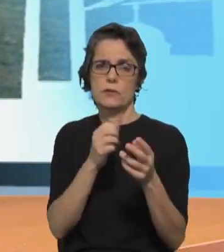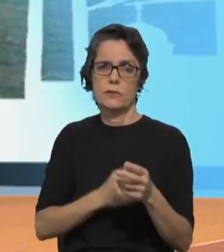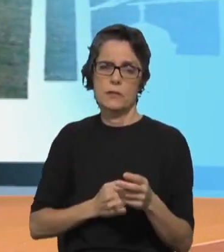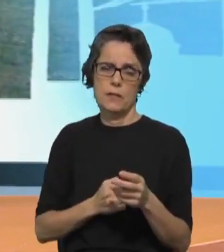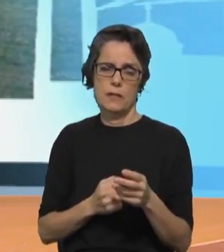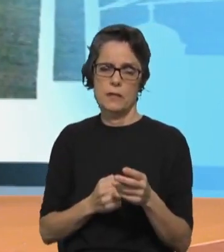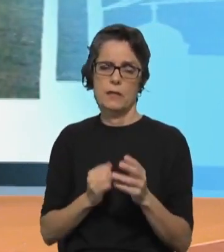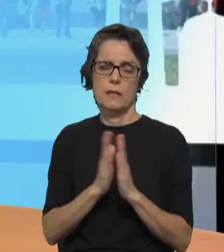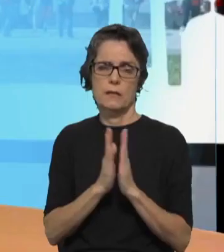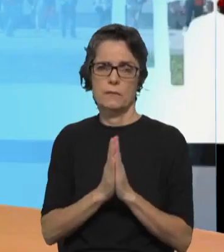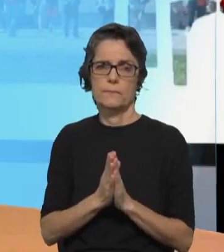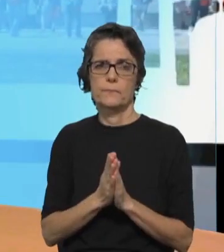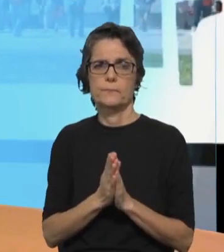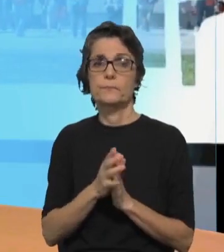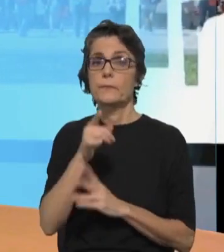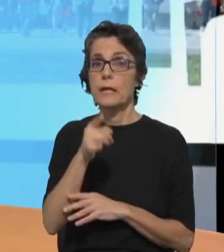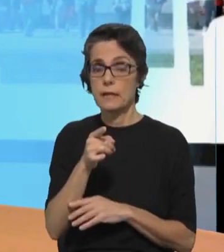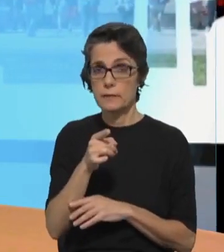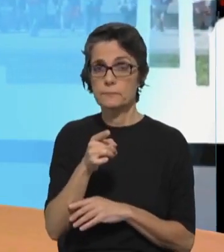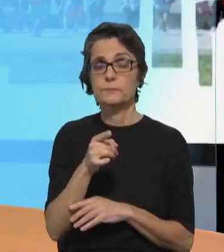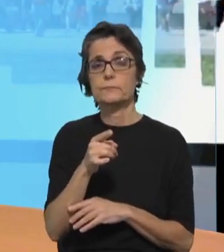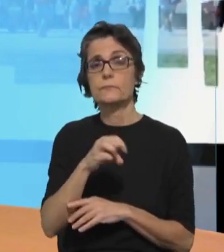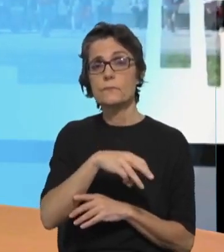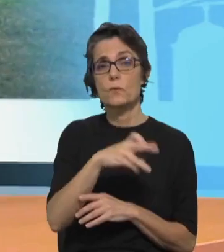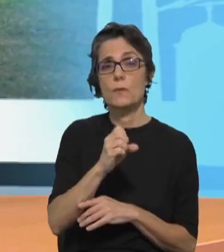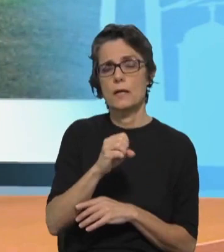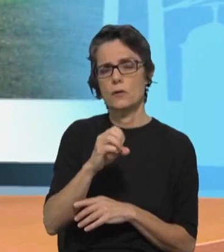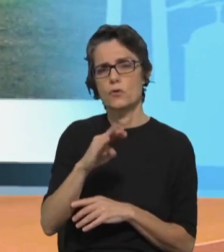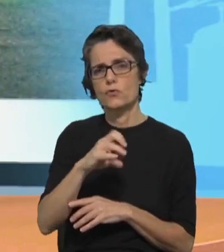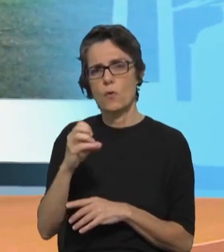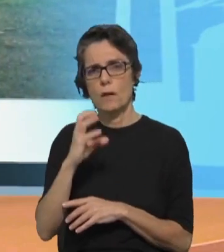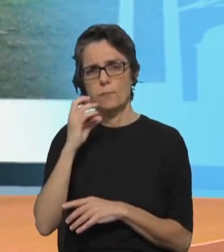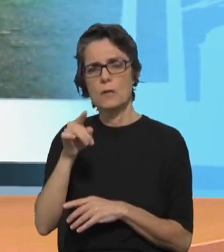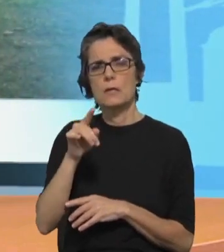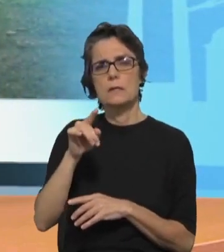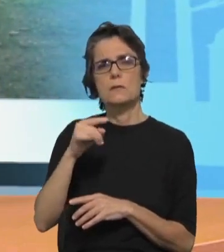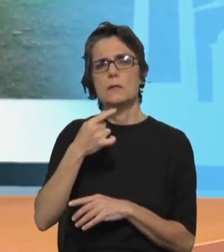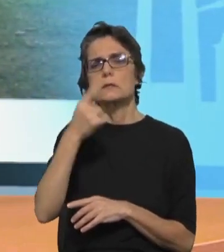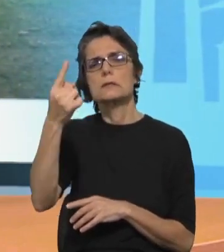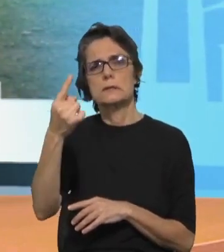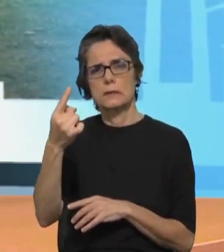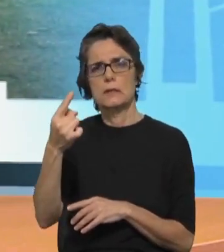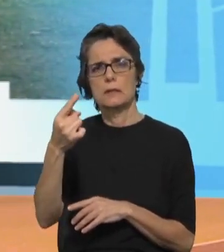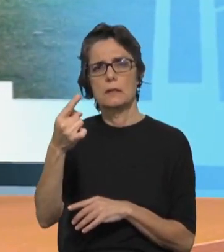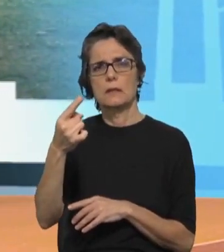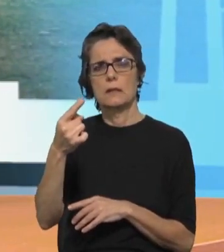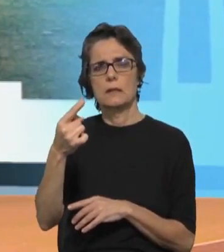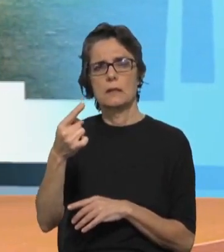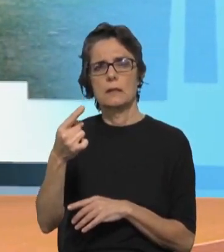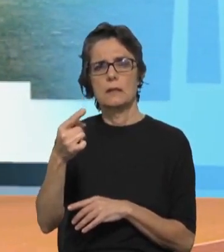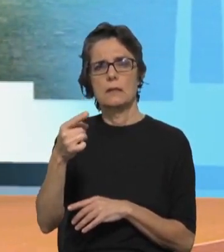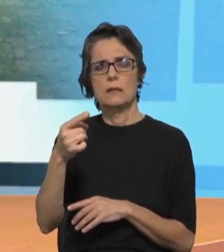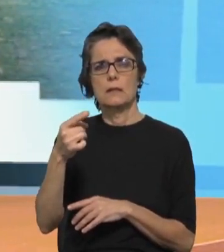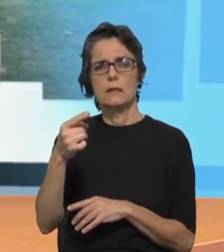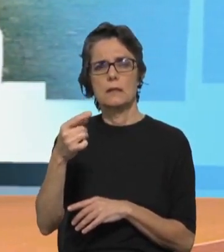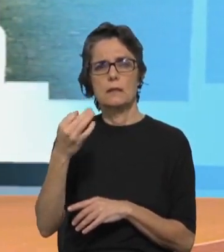e que, aliás, leva que o próprio Mário Soares se pronuncie sobre esta situação, dizendo que, ou tentando pôr aqui